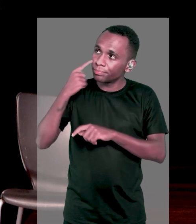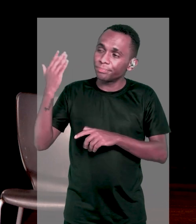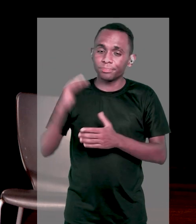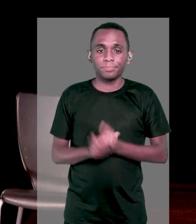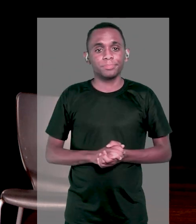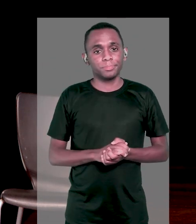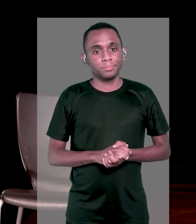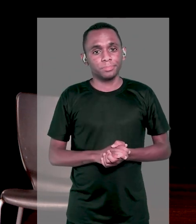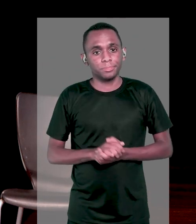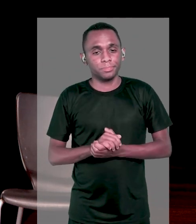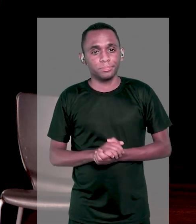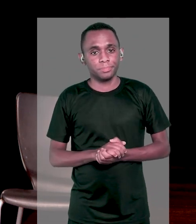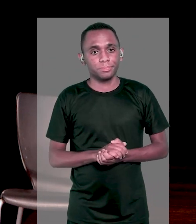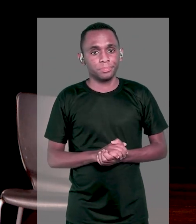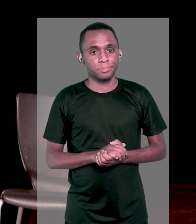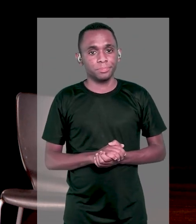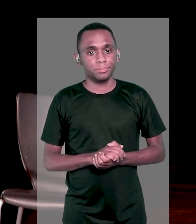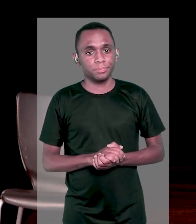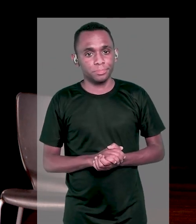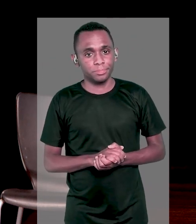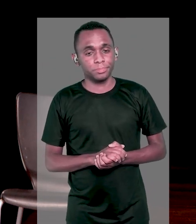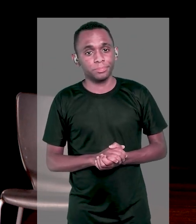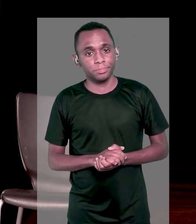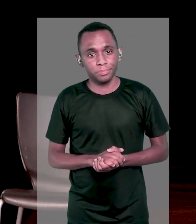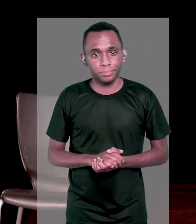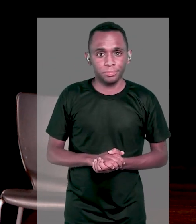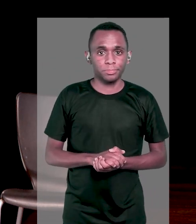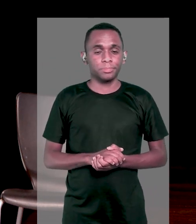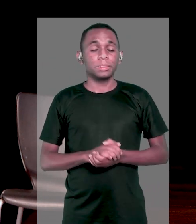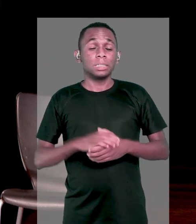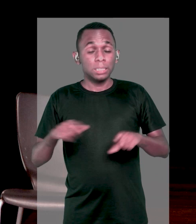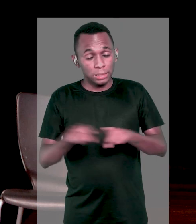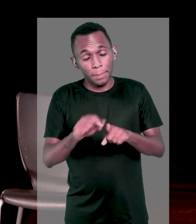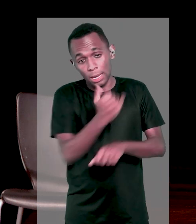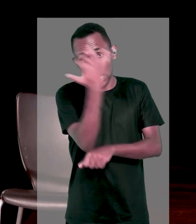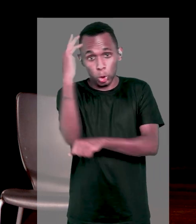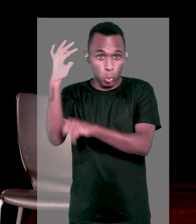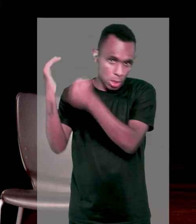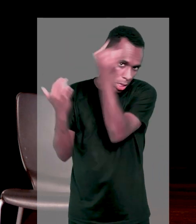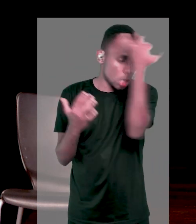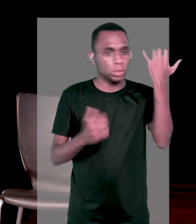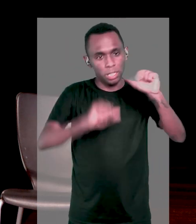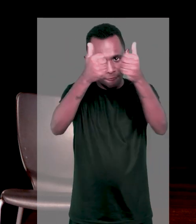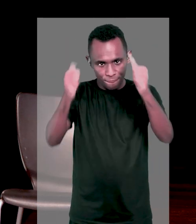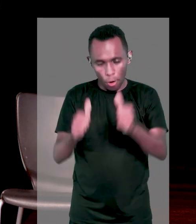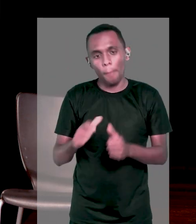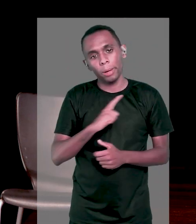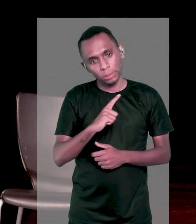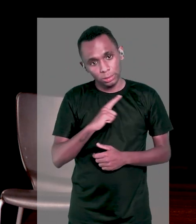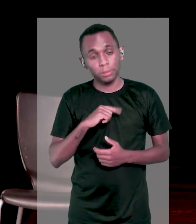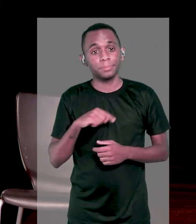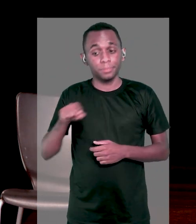tudo aquilo que faltou as autoridades de Uberaba diante das